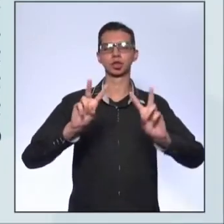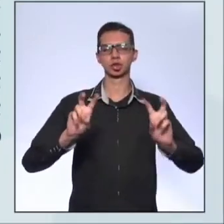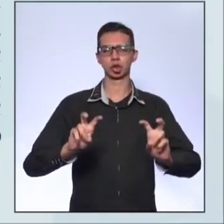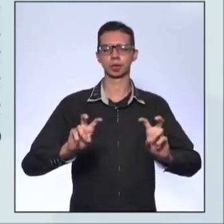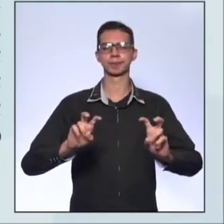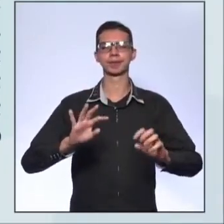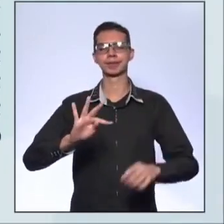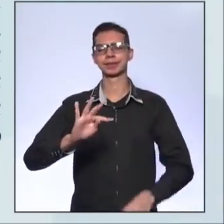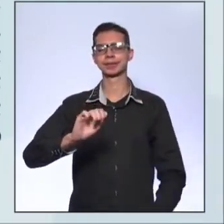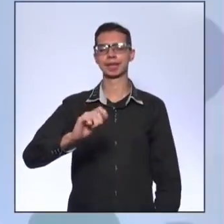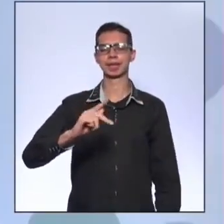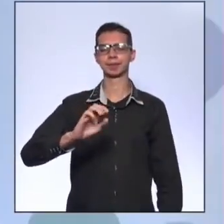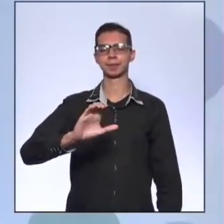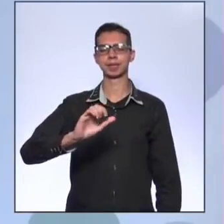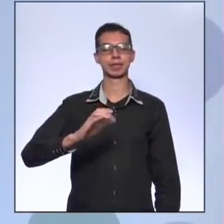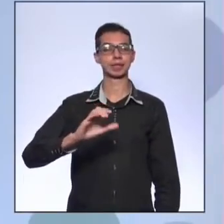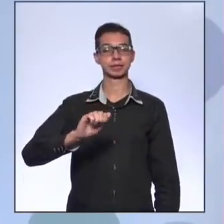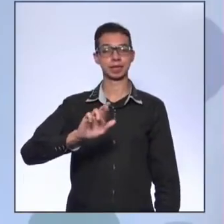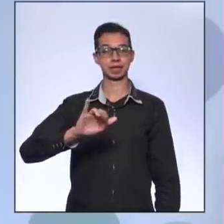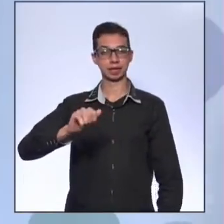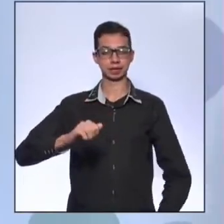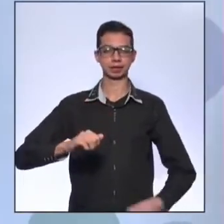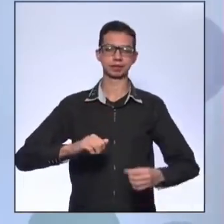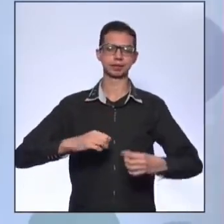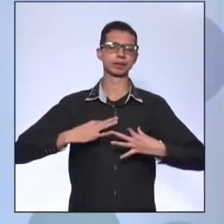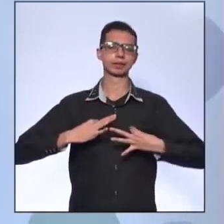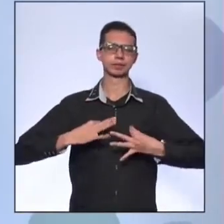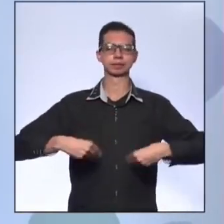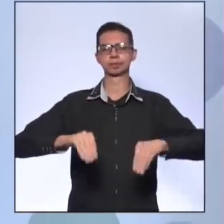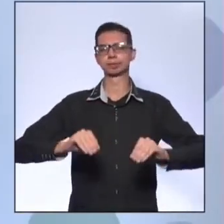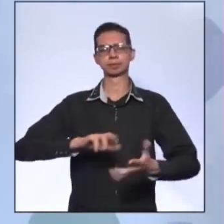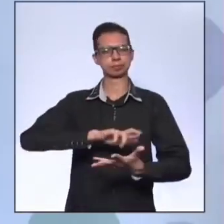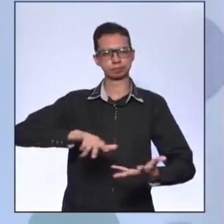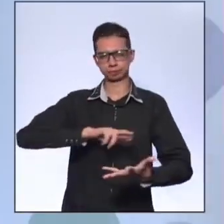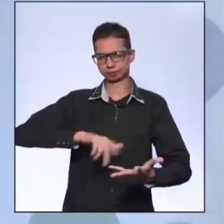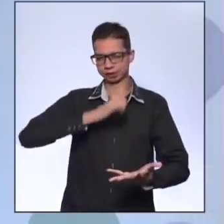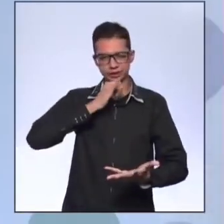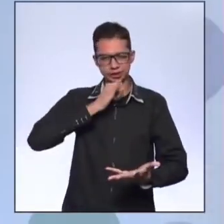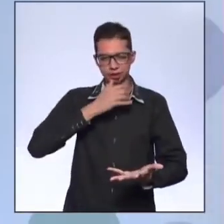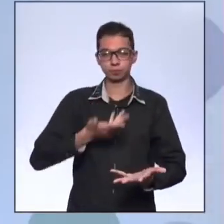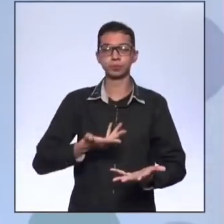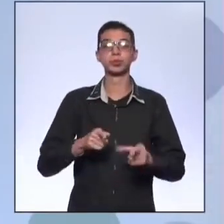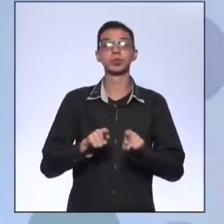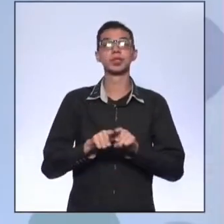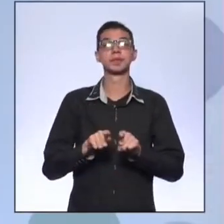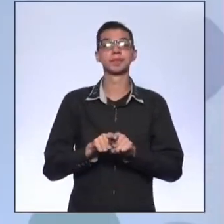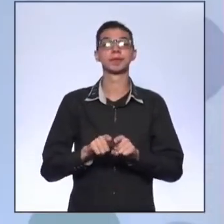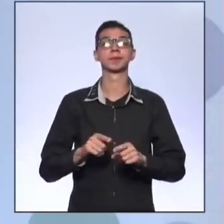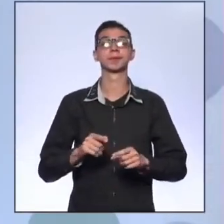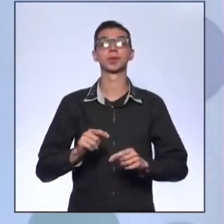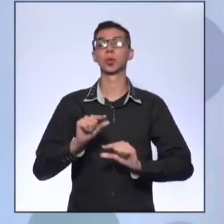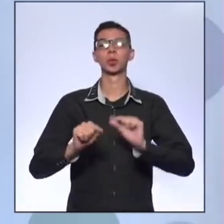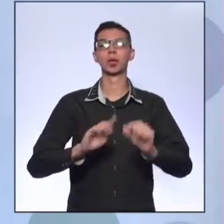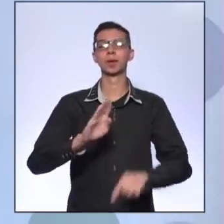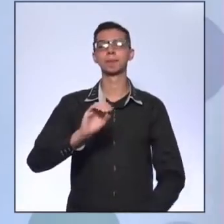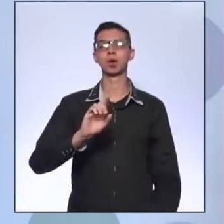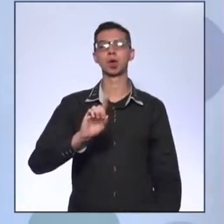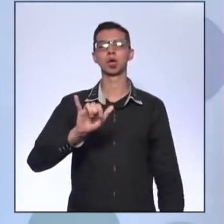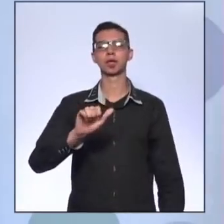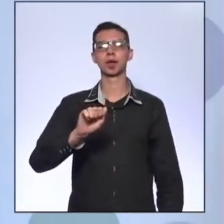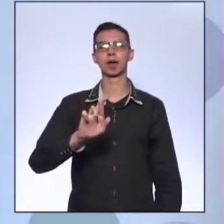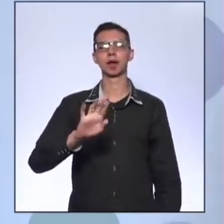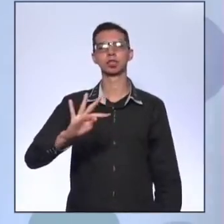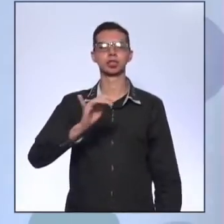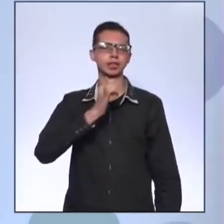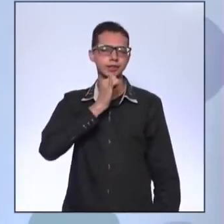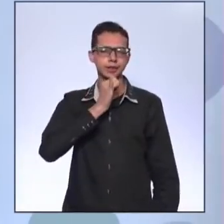videoarte e web art. Vamos falar um pouquinho aí, gente, sobre, o conceito aí de body art, por exemplo,